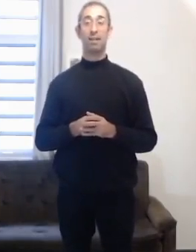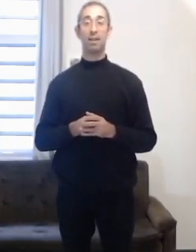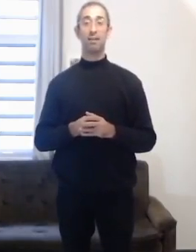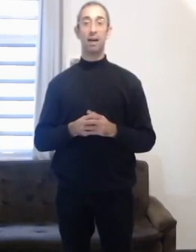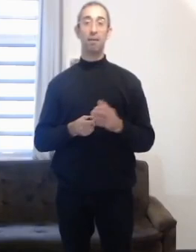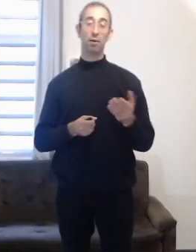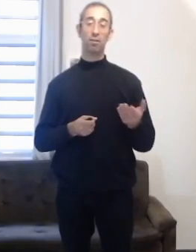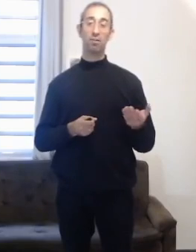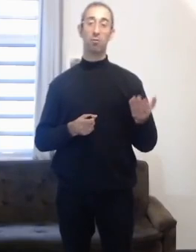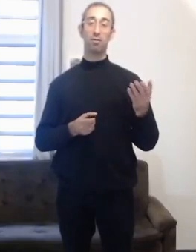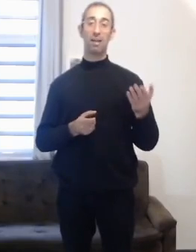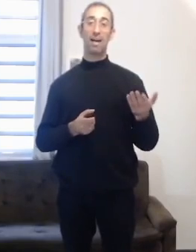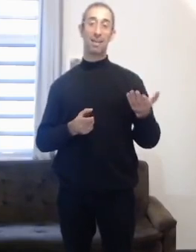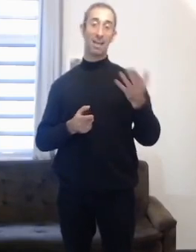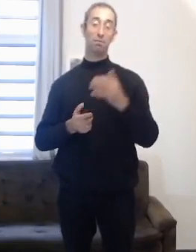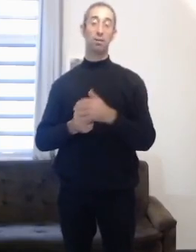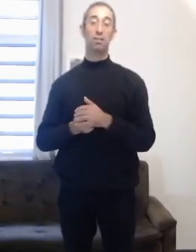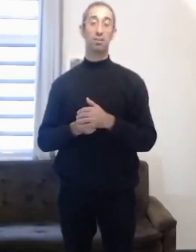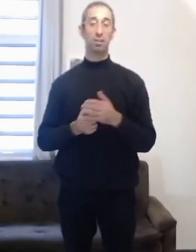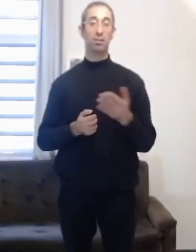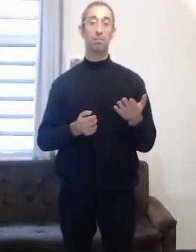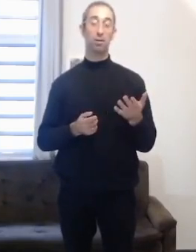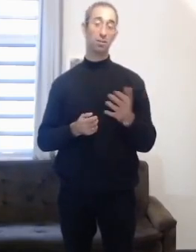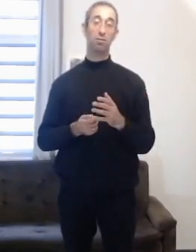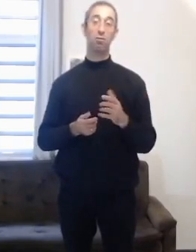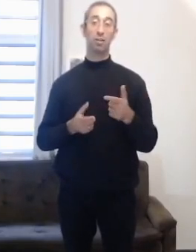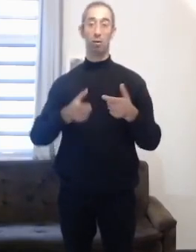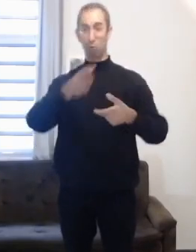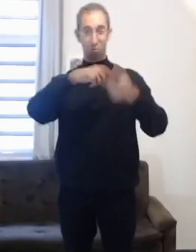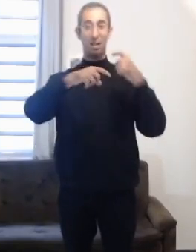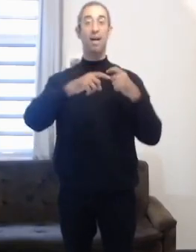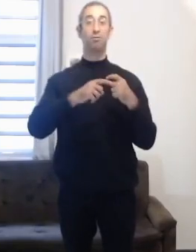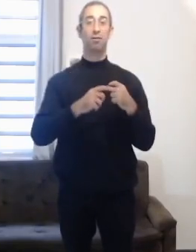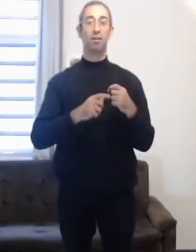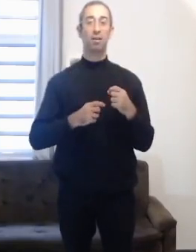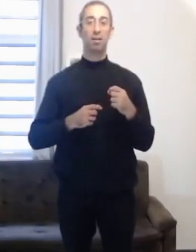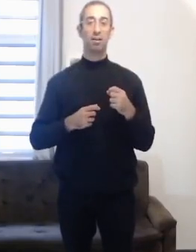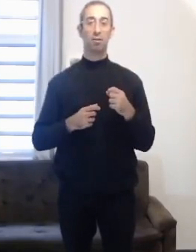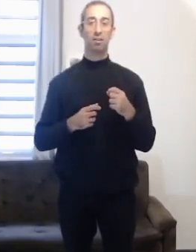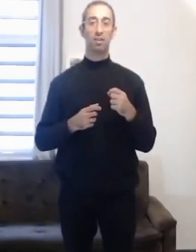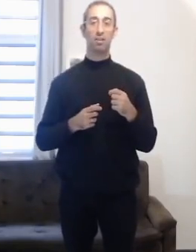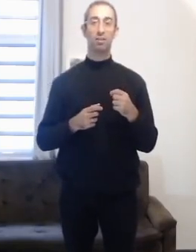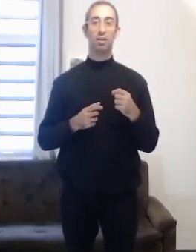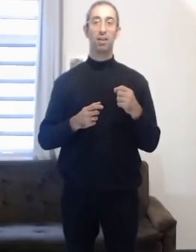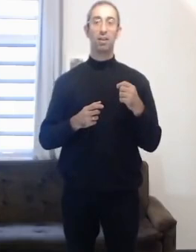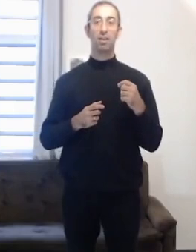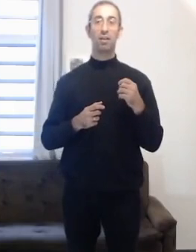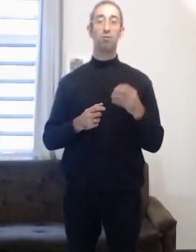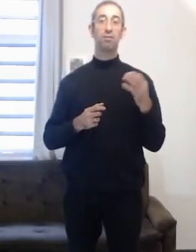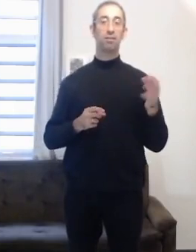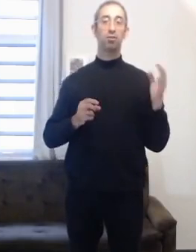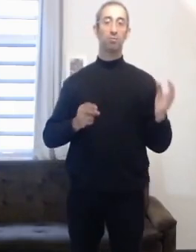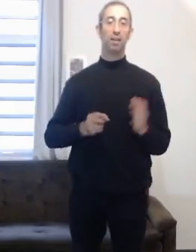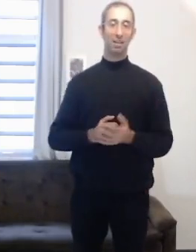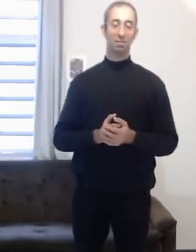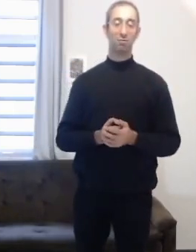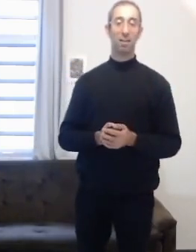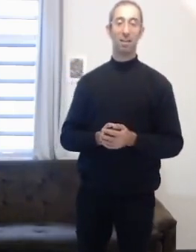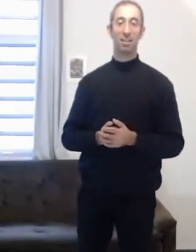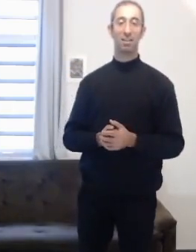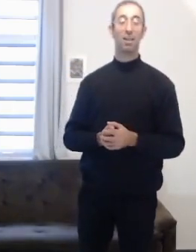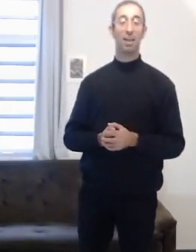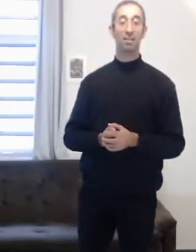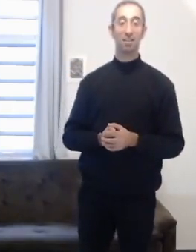Mas também tem a hipótese contrária, que é a hipótese que a gente chama de hipótese nula, que é o contrário, que é o seguinte: não existe uma